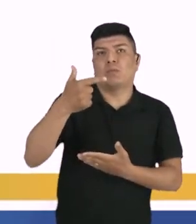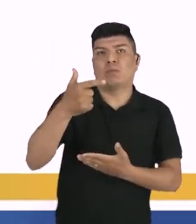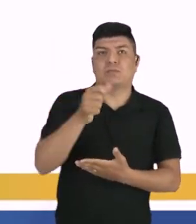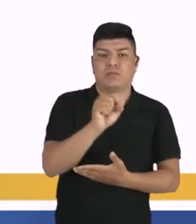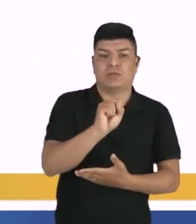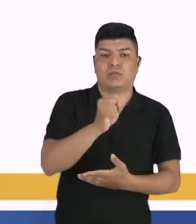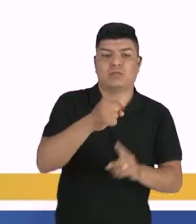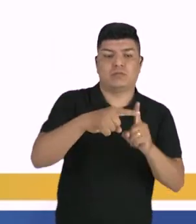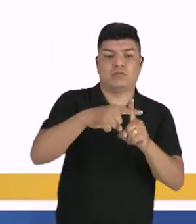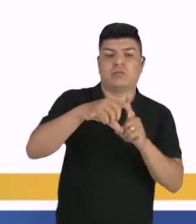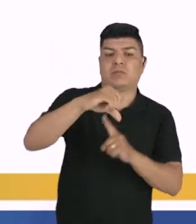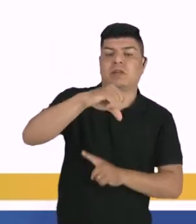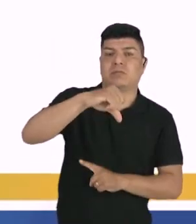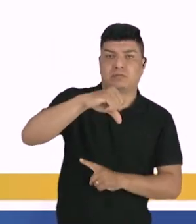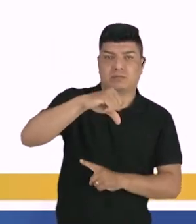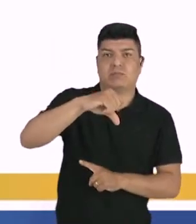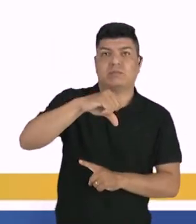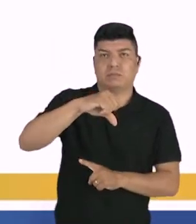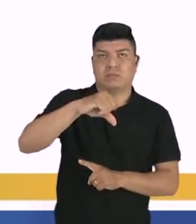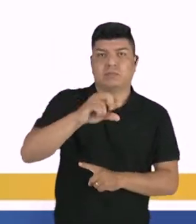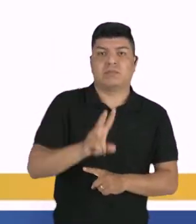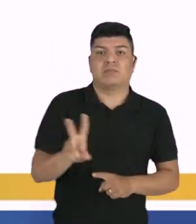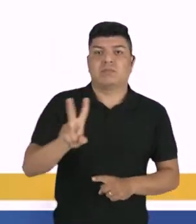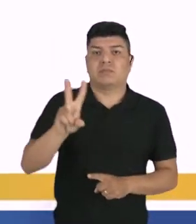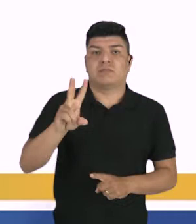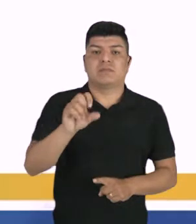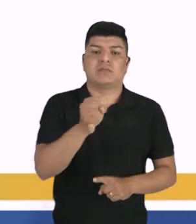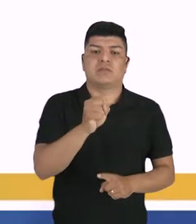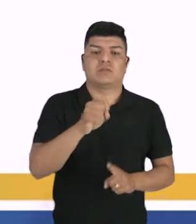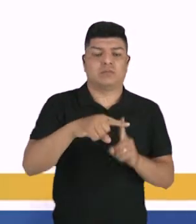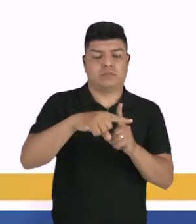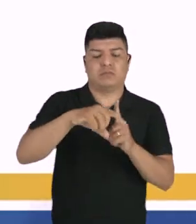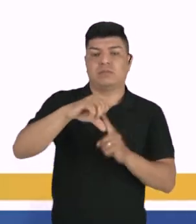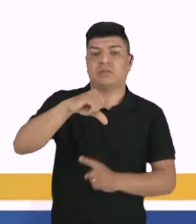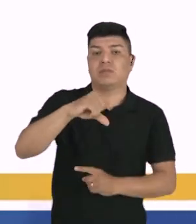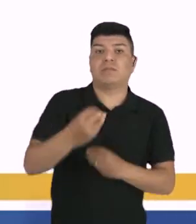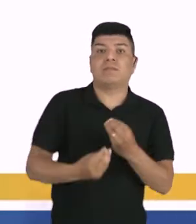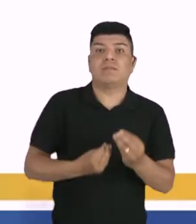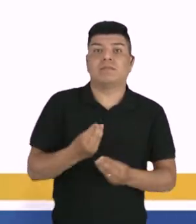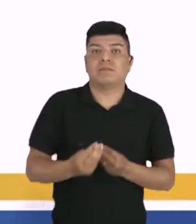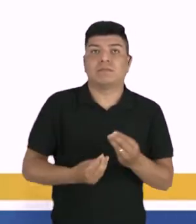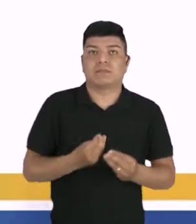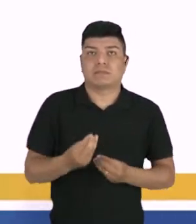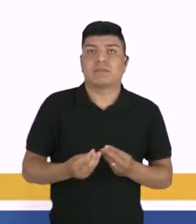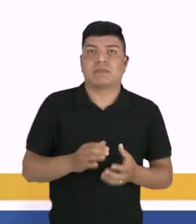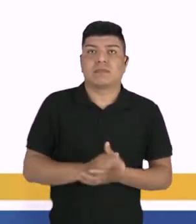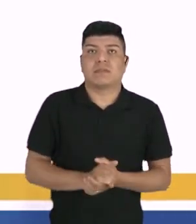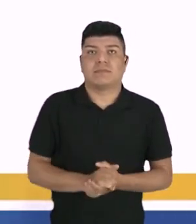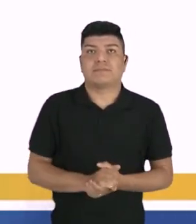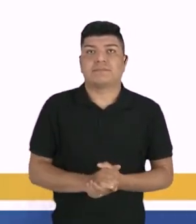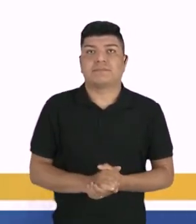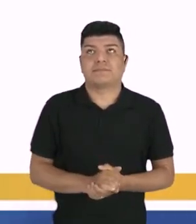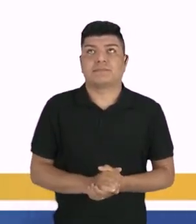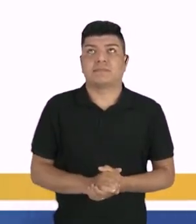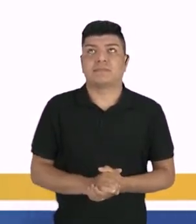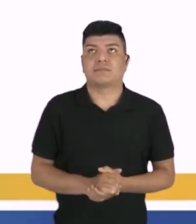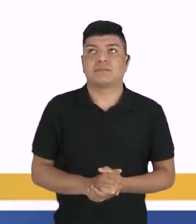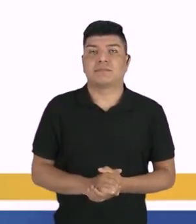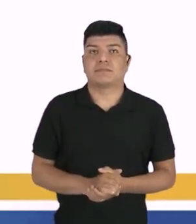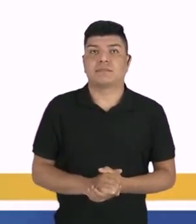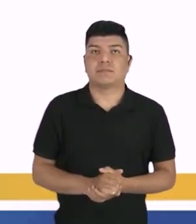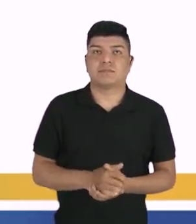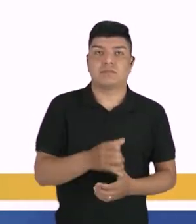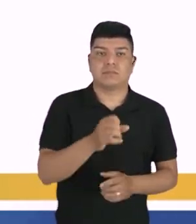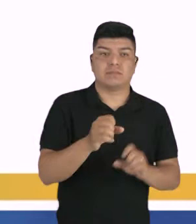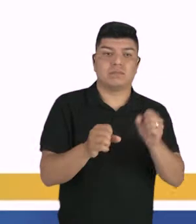com 9? Né? 8 mais 9, o valor dessa soma quadrado. Né? Como é que a gente poderia fazer? Bom, 8